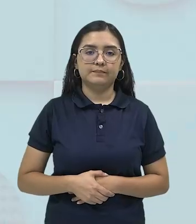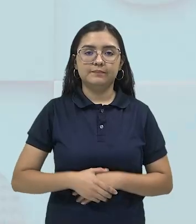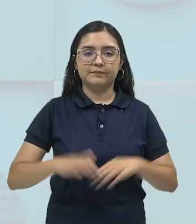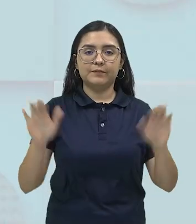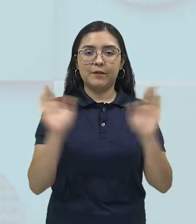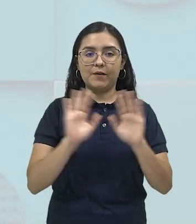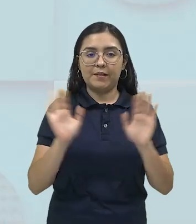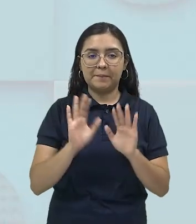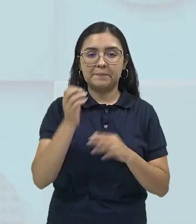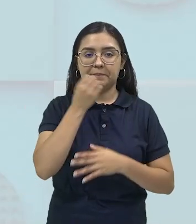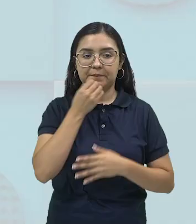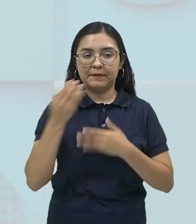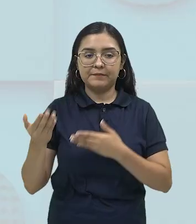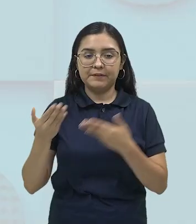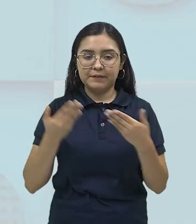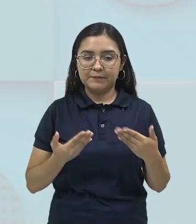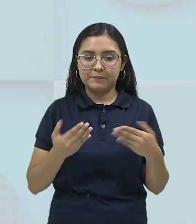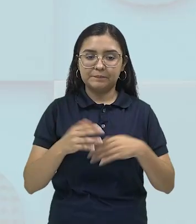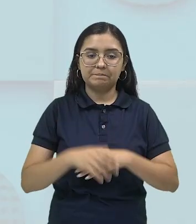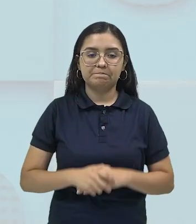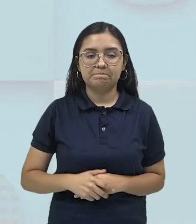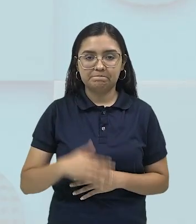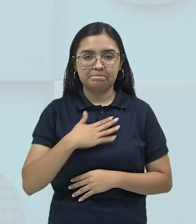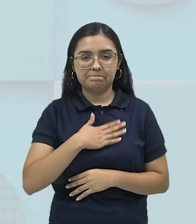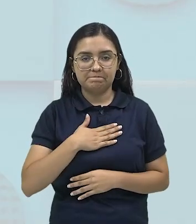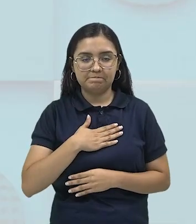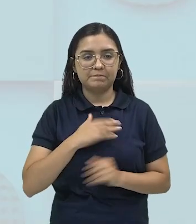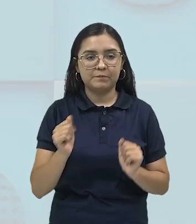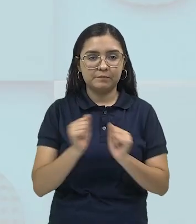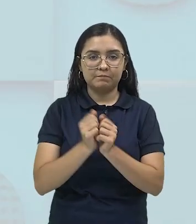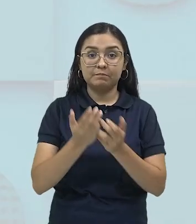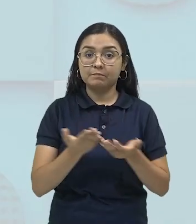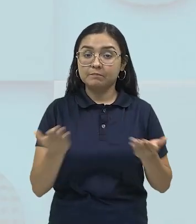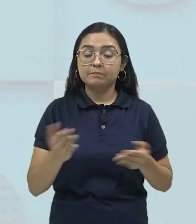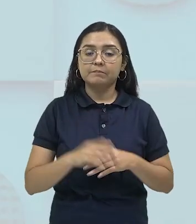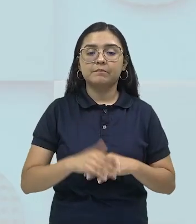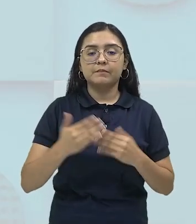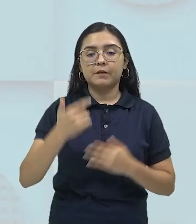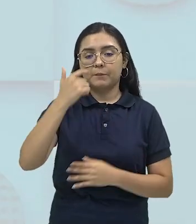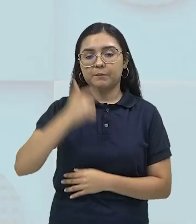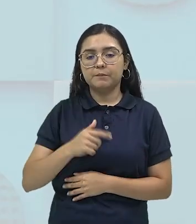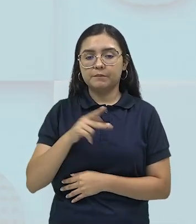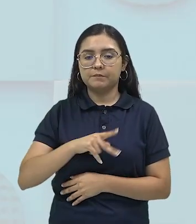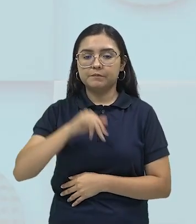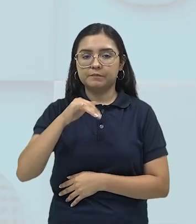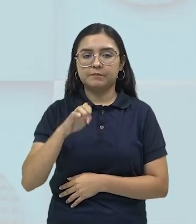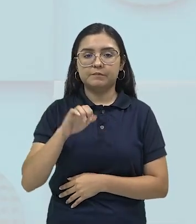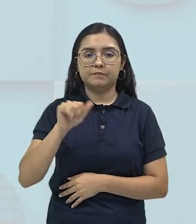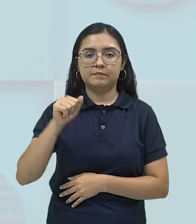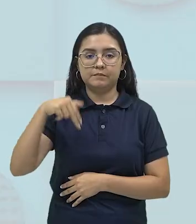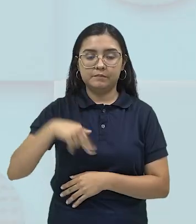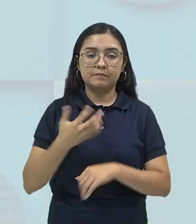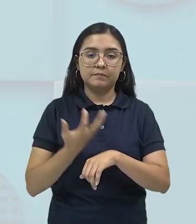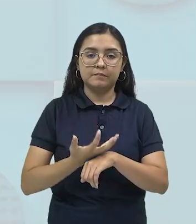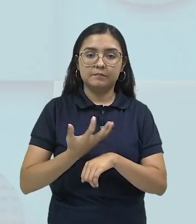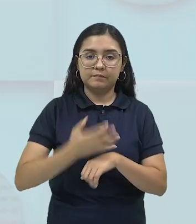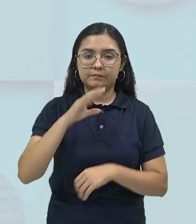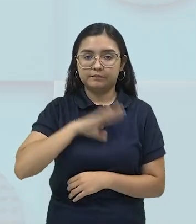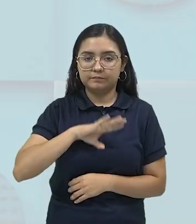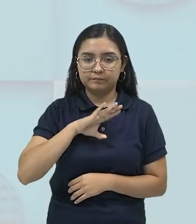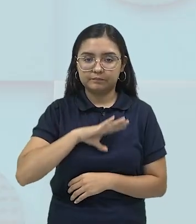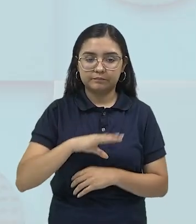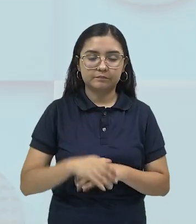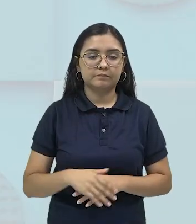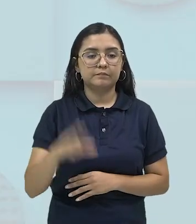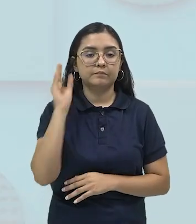Olá, olá! Sejam todos muito bem-vindos, é um prazer ter todos vocês aqui. Eu sou o professor Jean Torres, do componente de Língua Portuguesa,